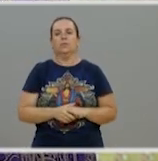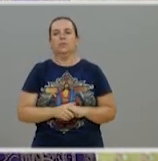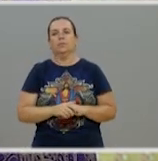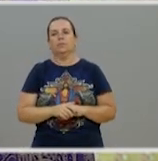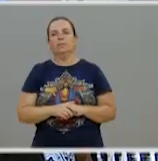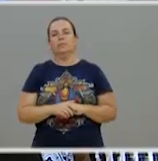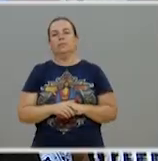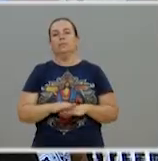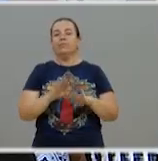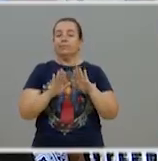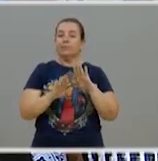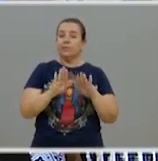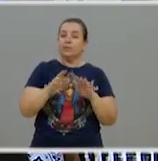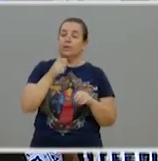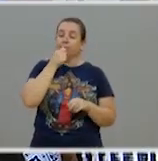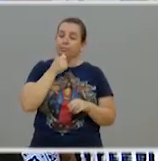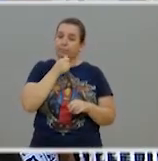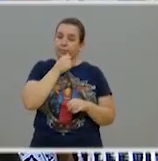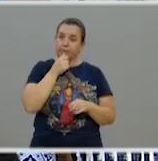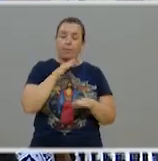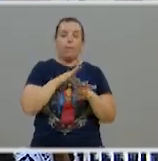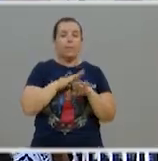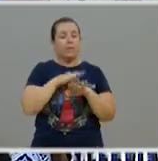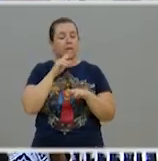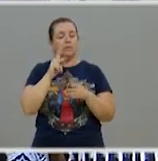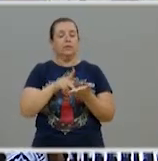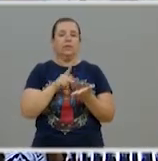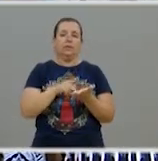Talvez essa seja a penitência mais verdadeira.